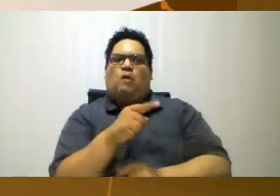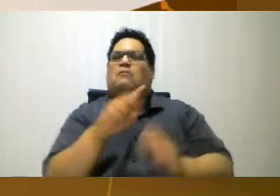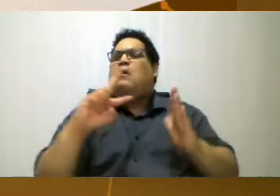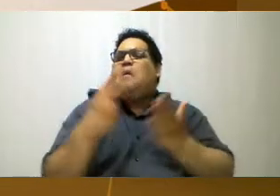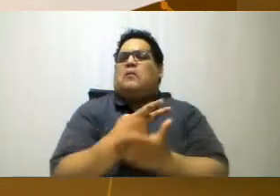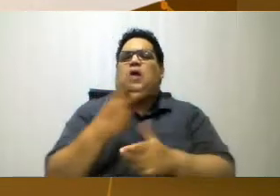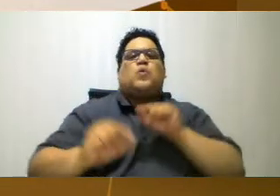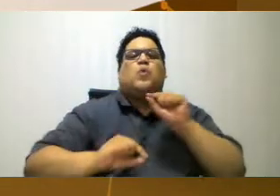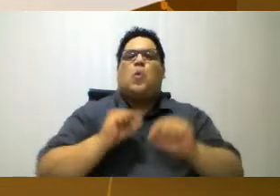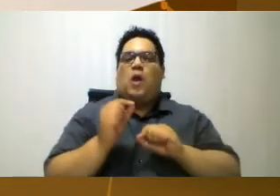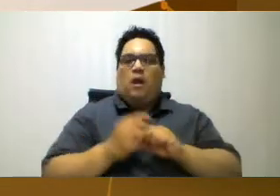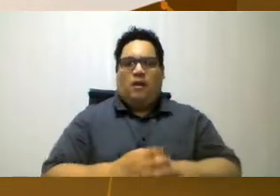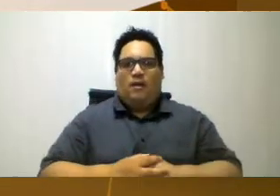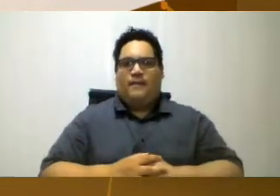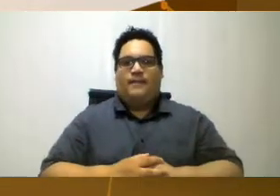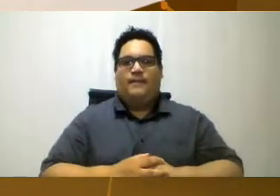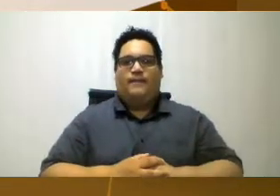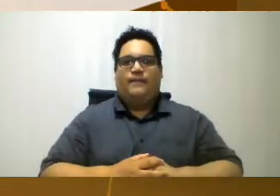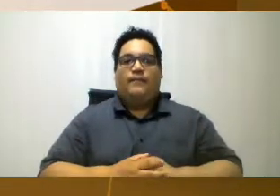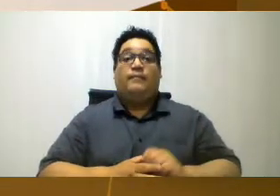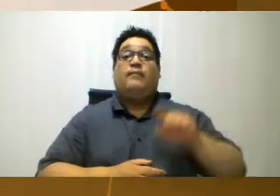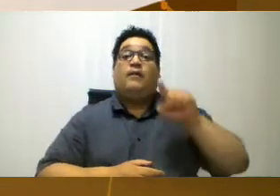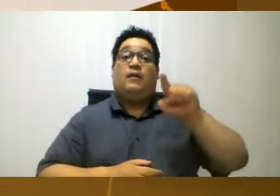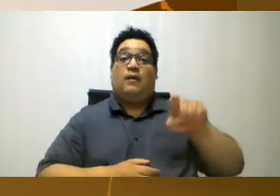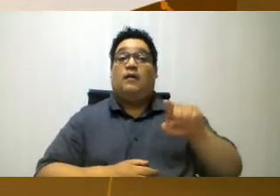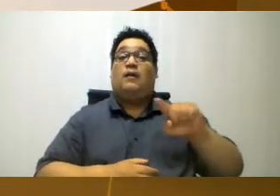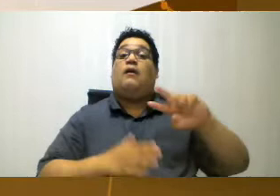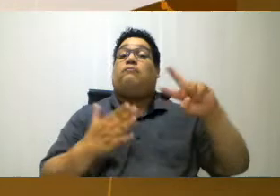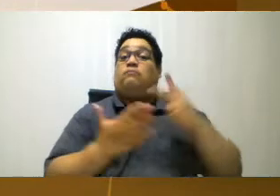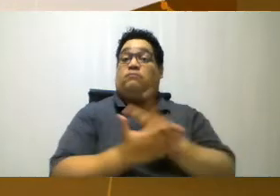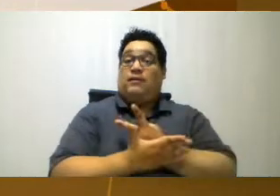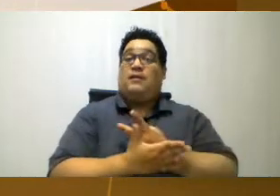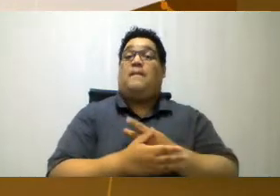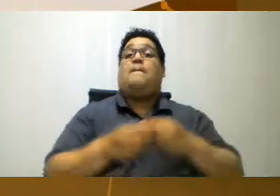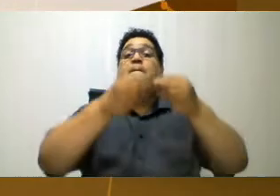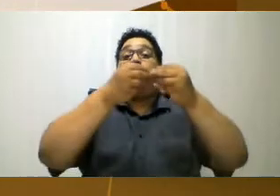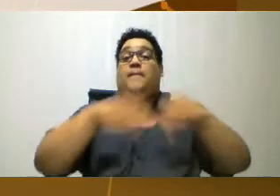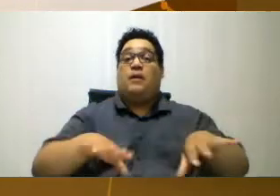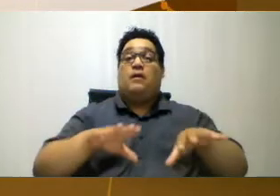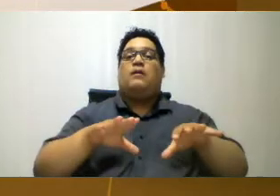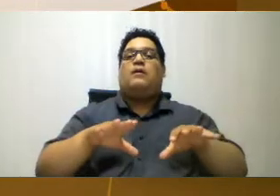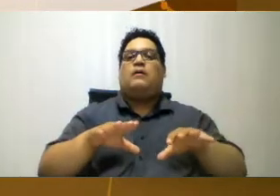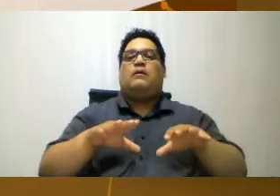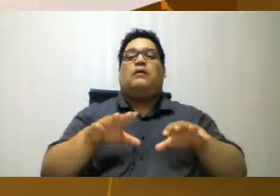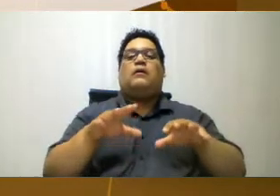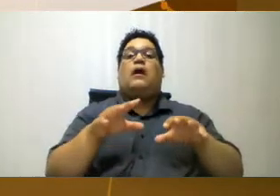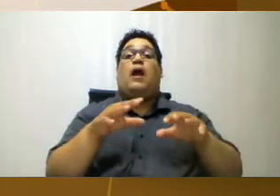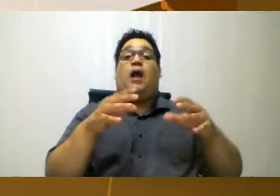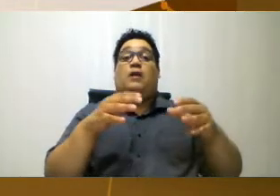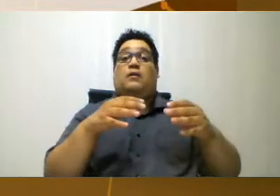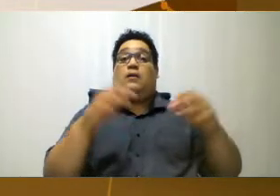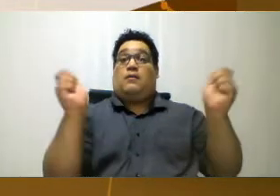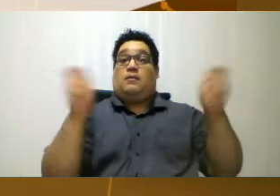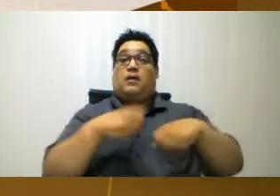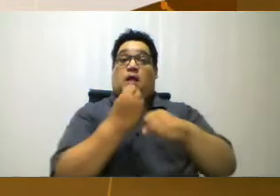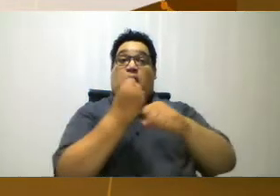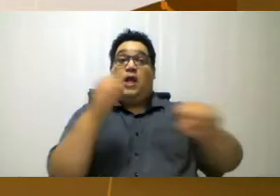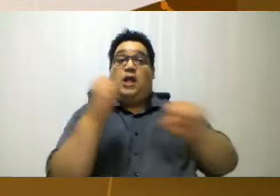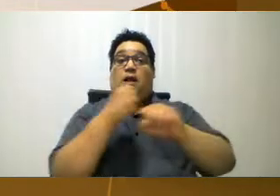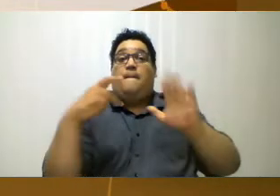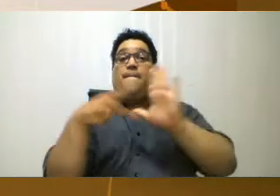faz? Ele gera uma fragilidade na capacidade elástica da